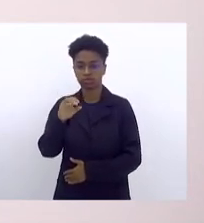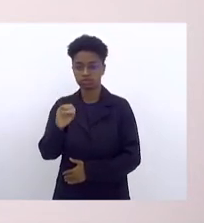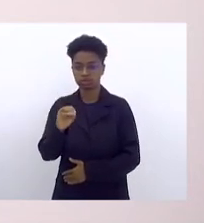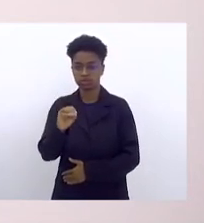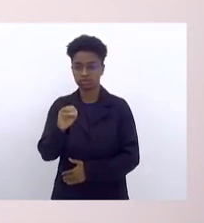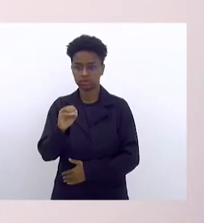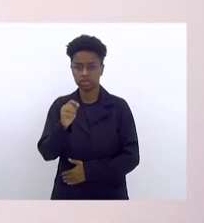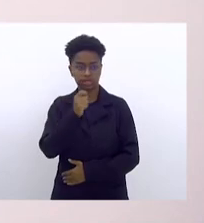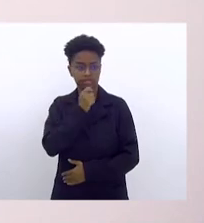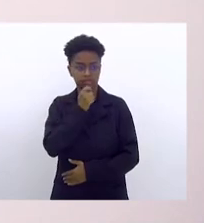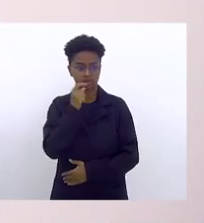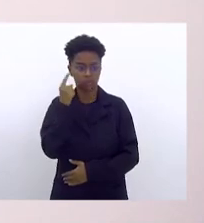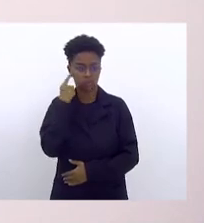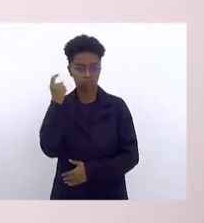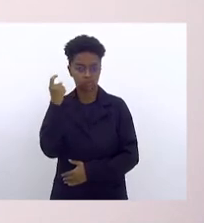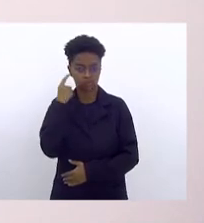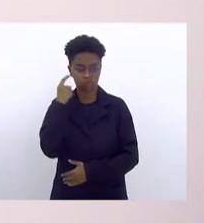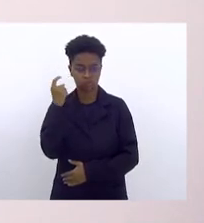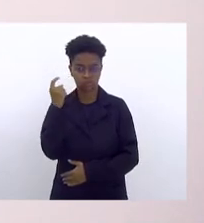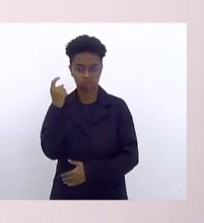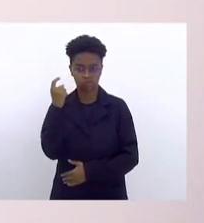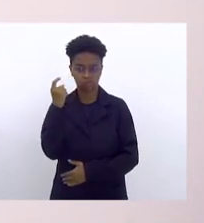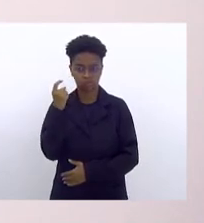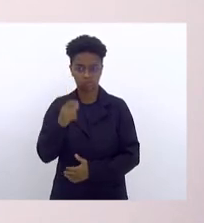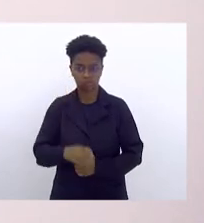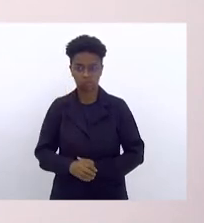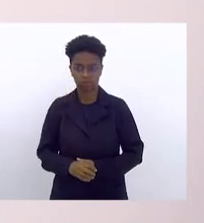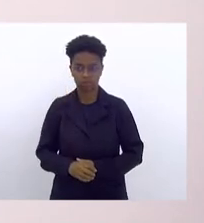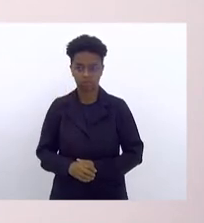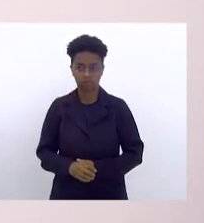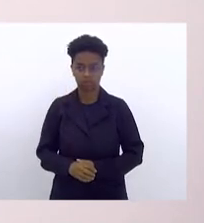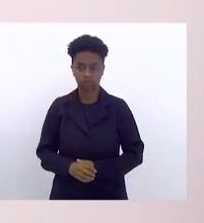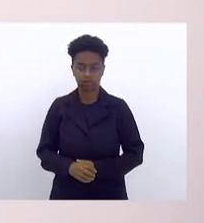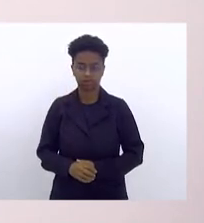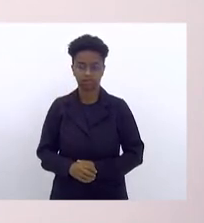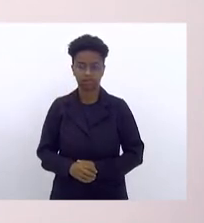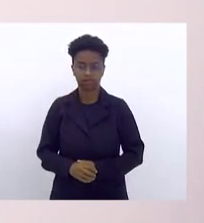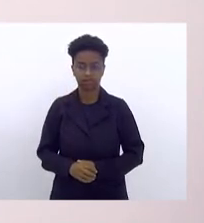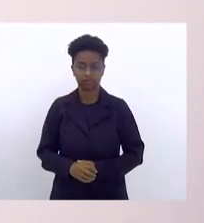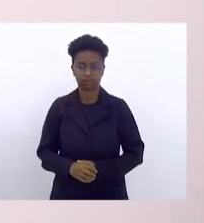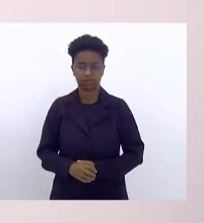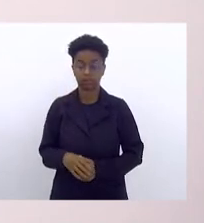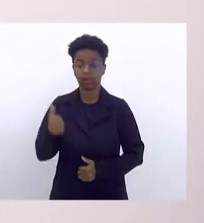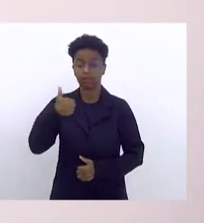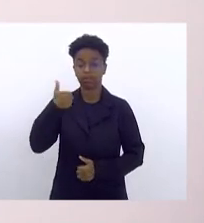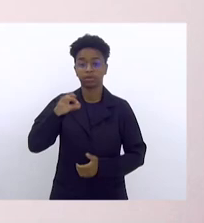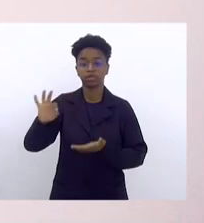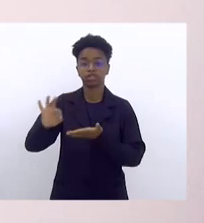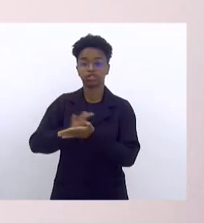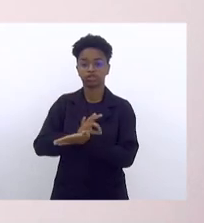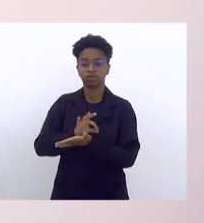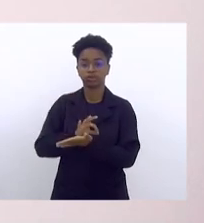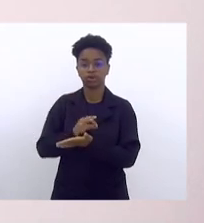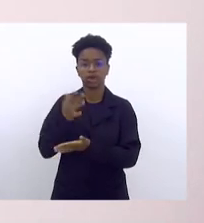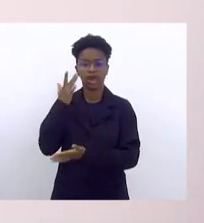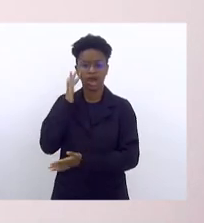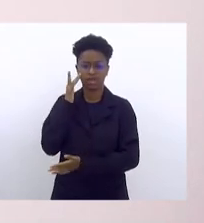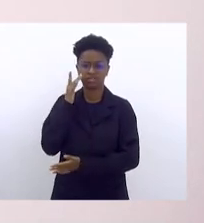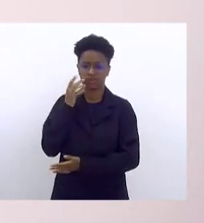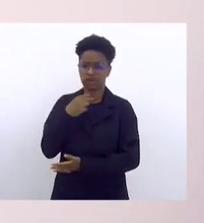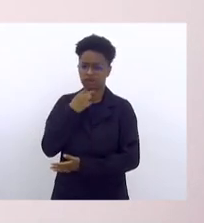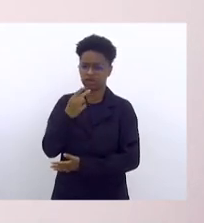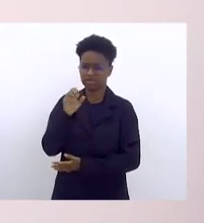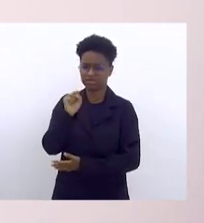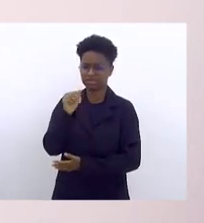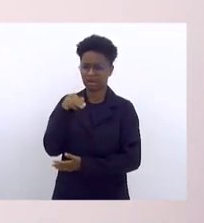envolvidos as casas que foram perfuradas por balas de fuzil perfurações essas que já fazem